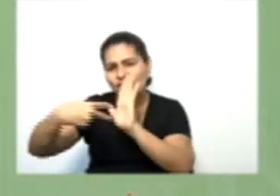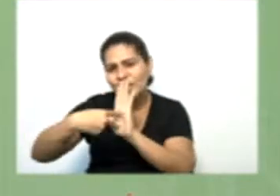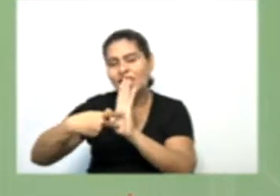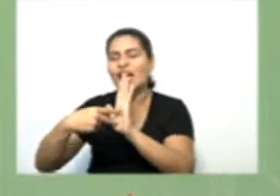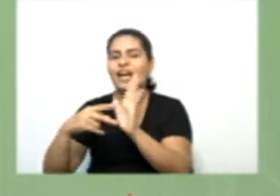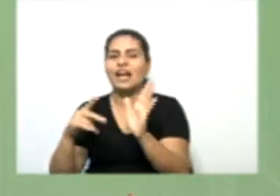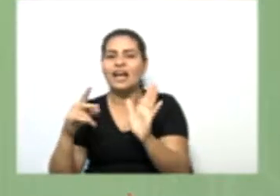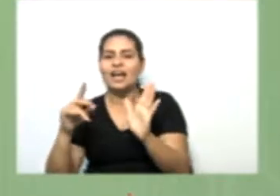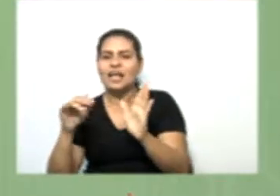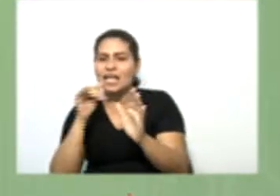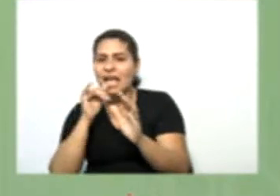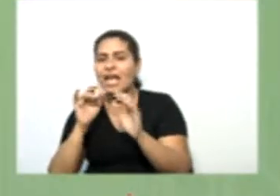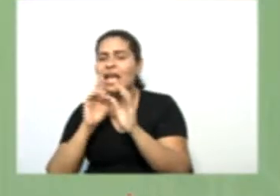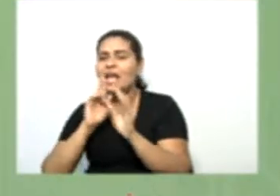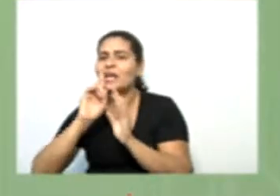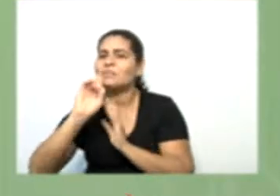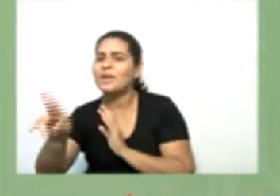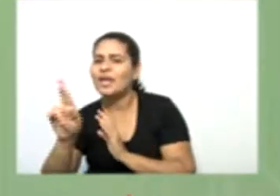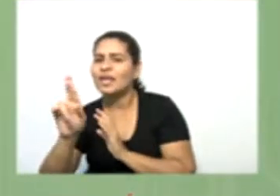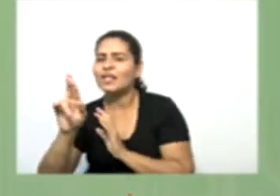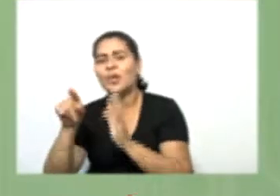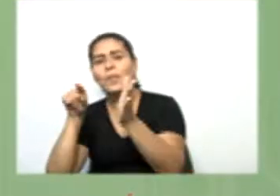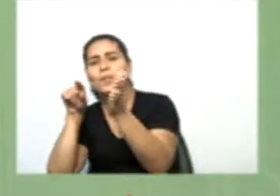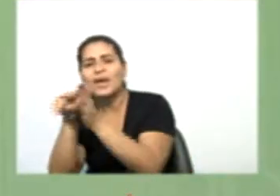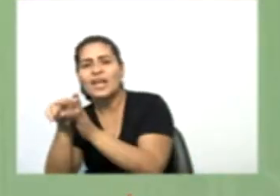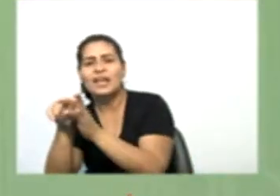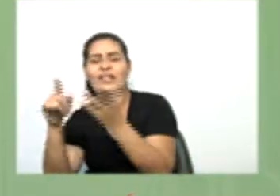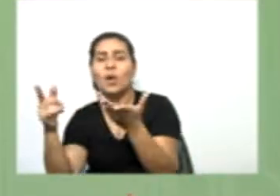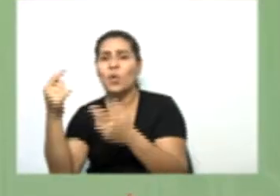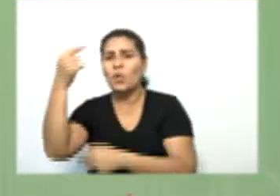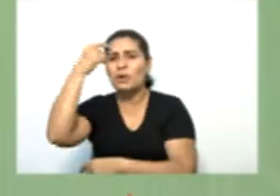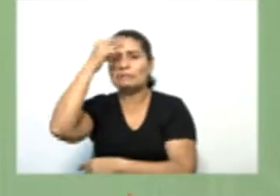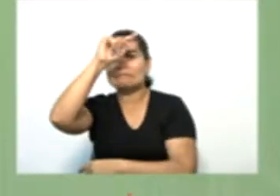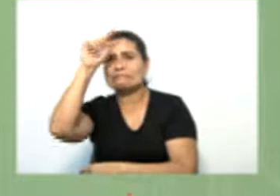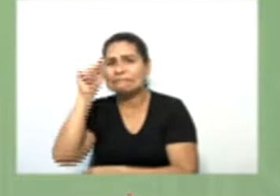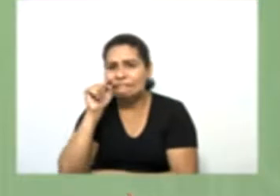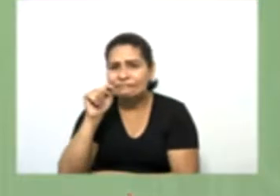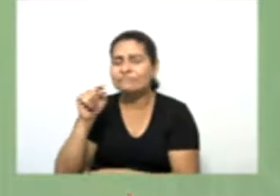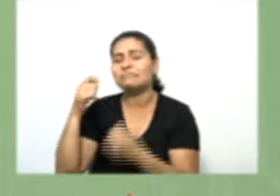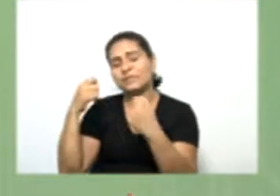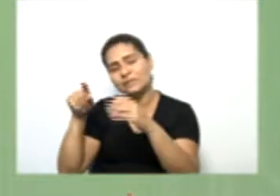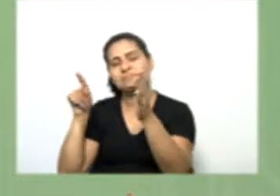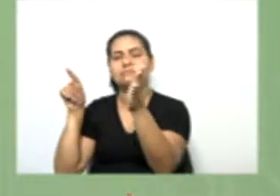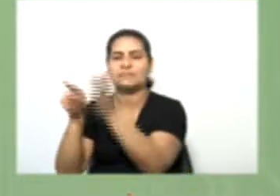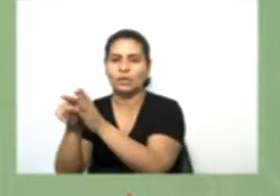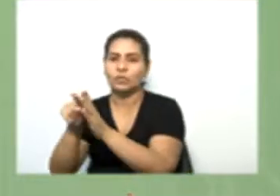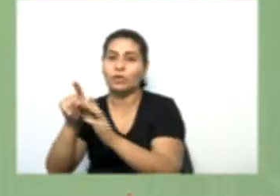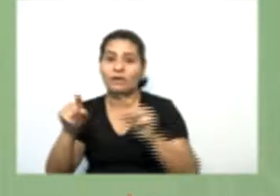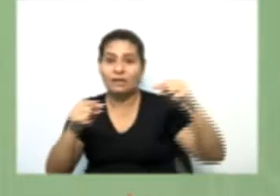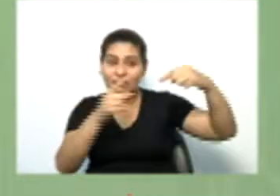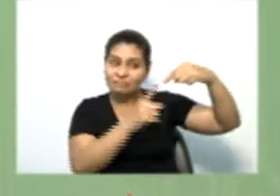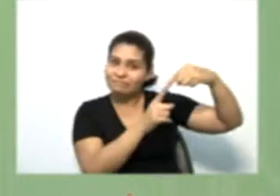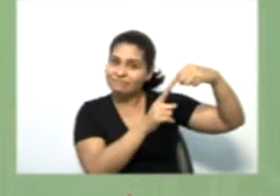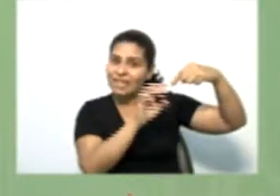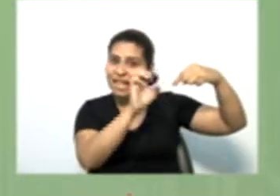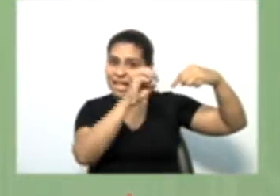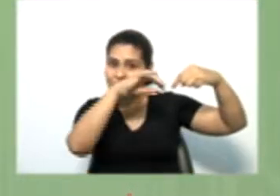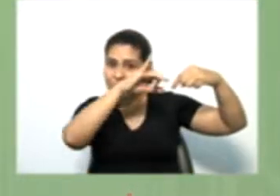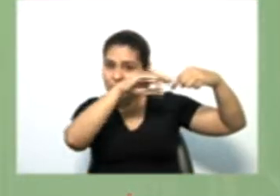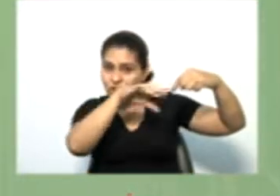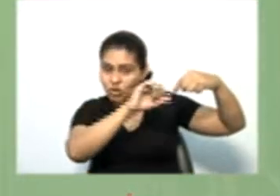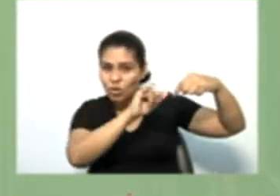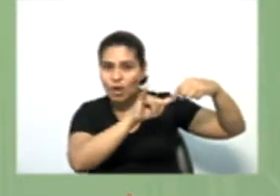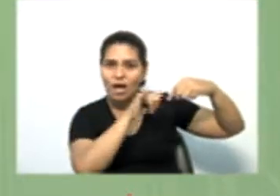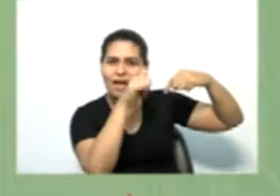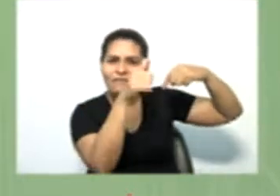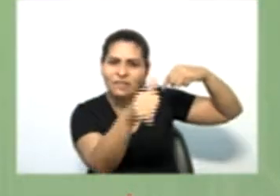dizer retroalimentar, quer dizer tirar alguma dúvida. E, claro, o emissor, nesse exato momento, precisa dar